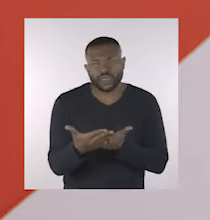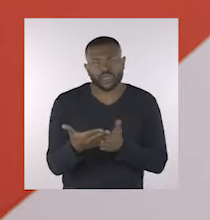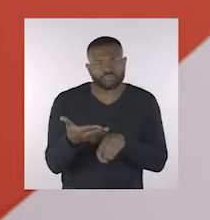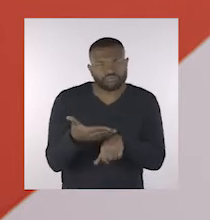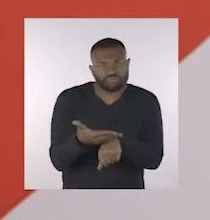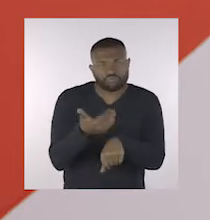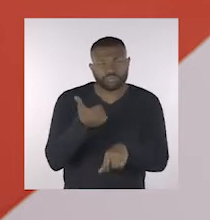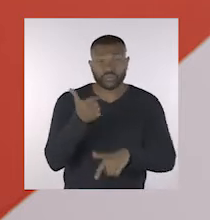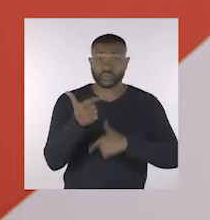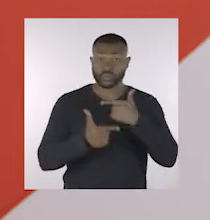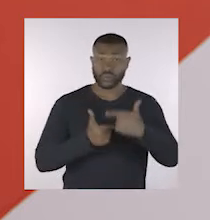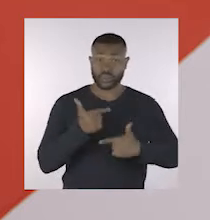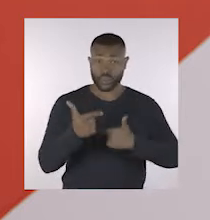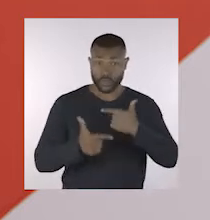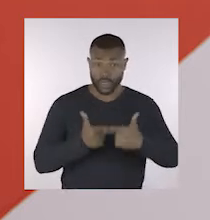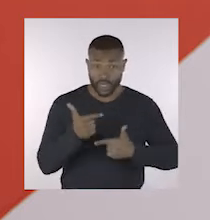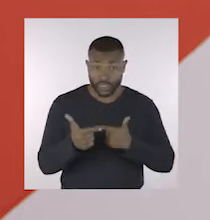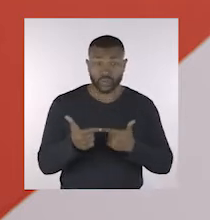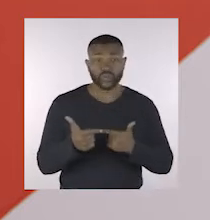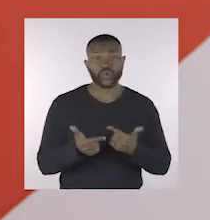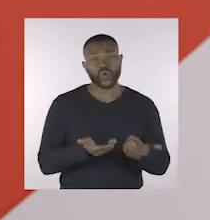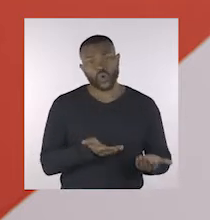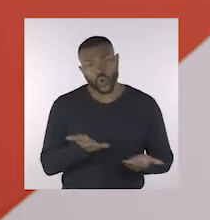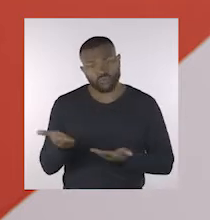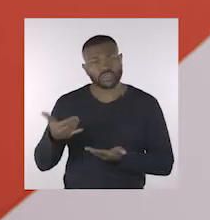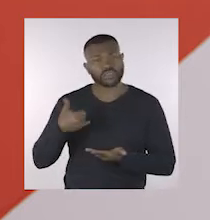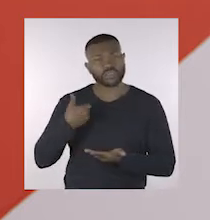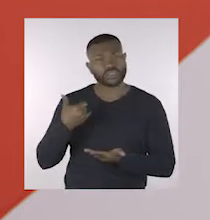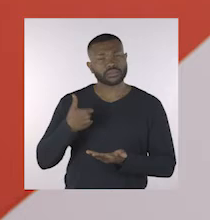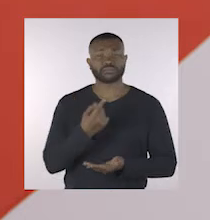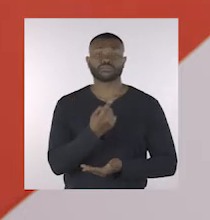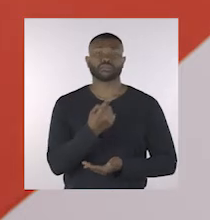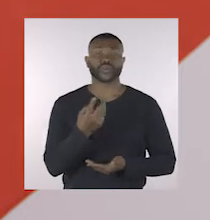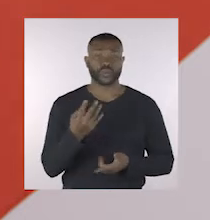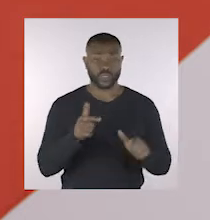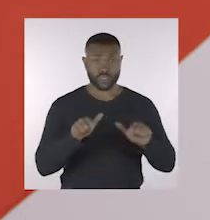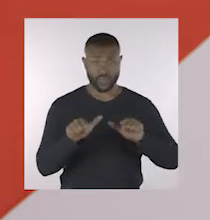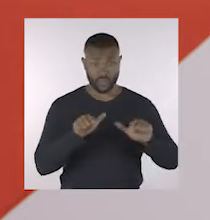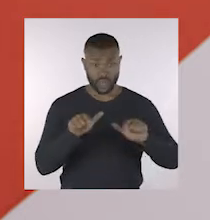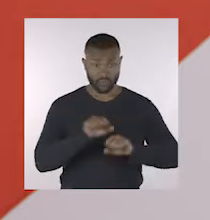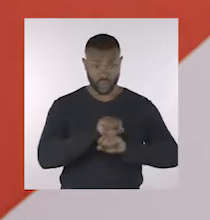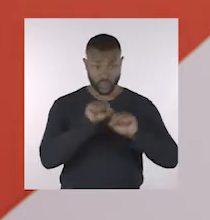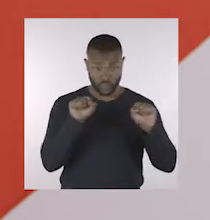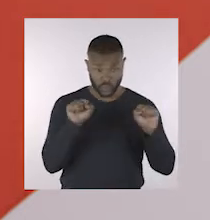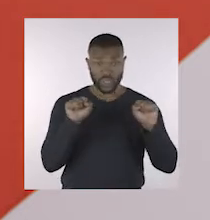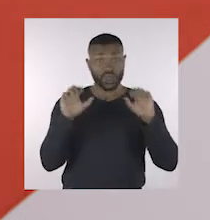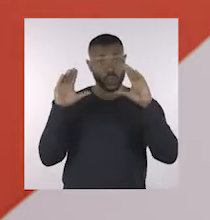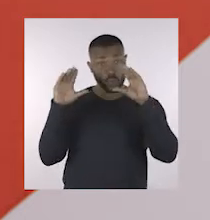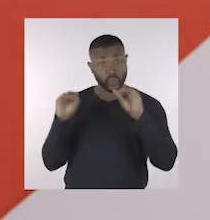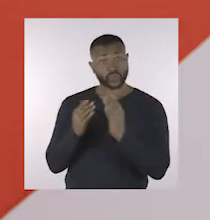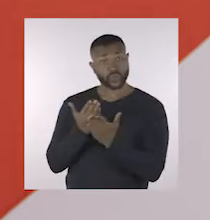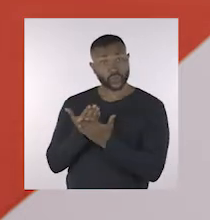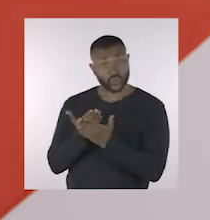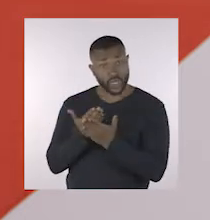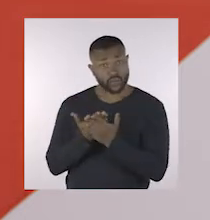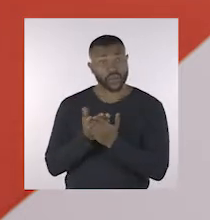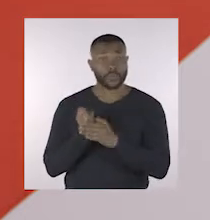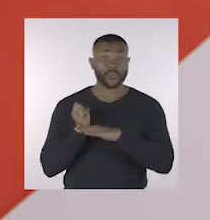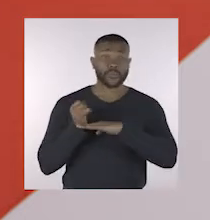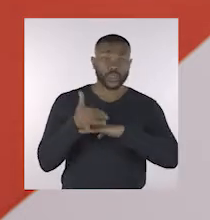comecei cedo comecei trabalhando como office-boy com 14 anos trabalhava de dia e Estudava à noite